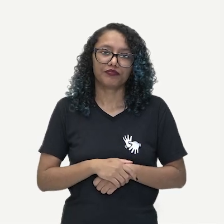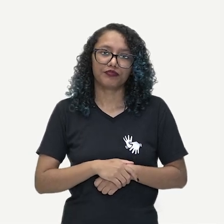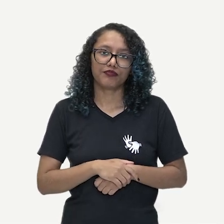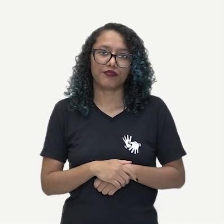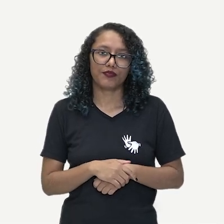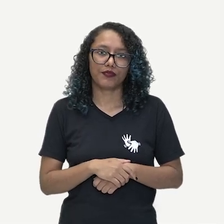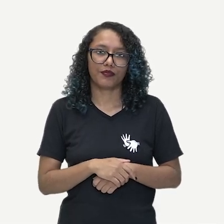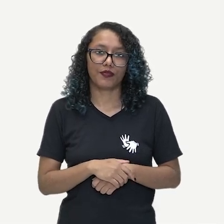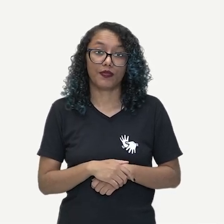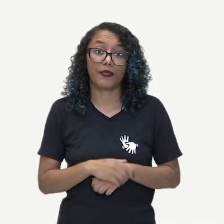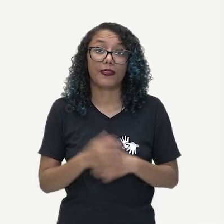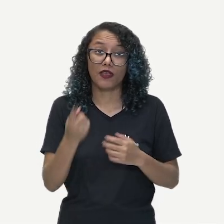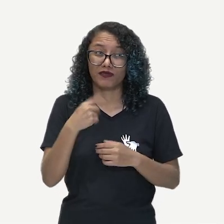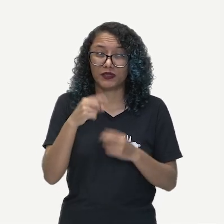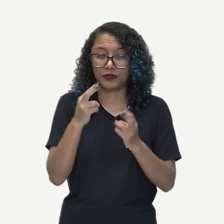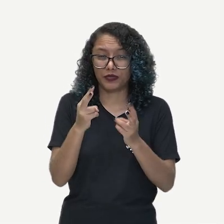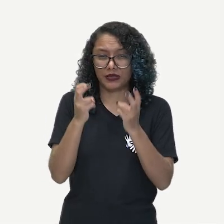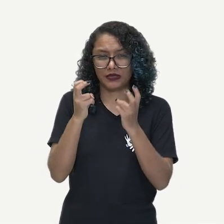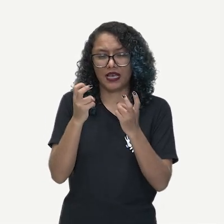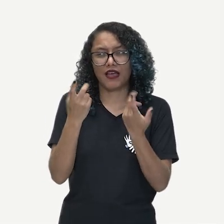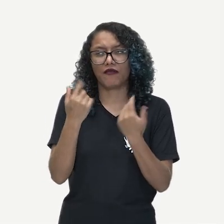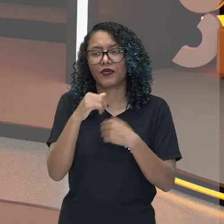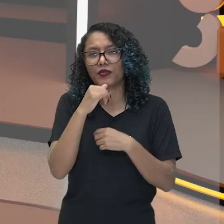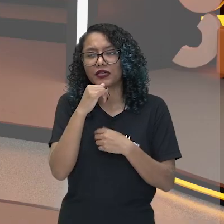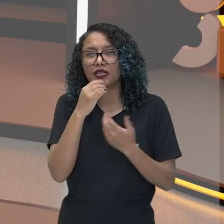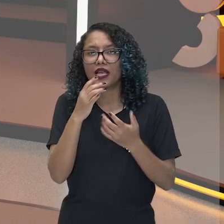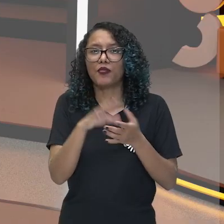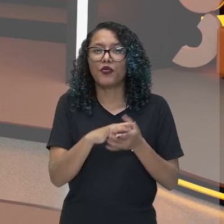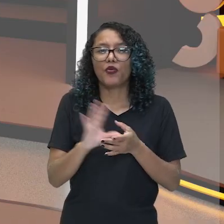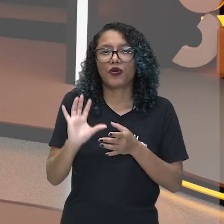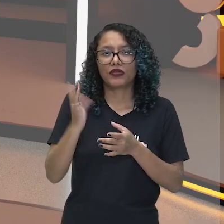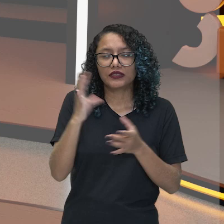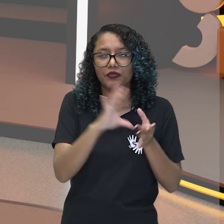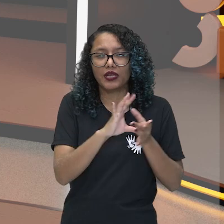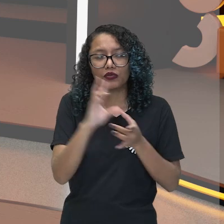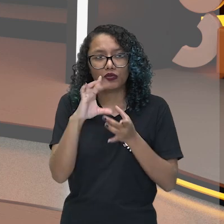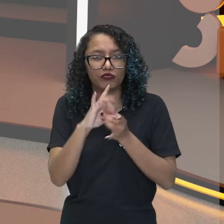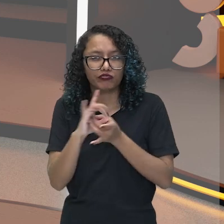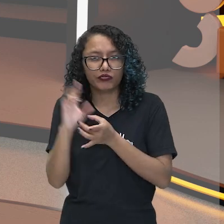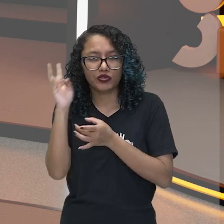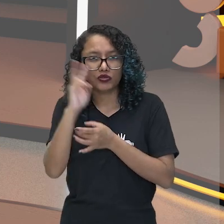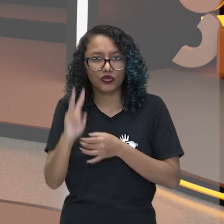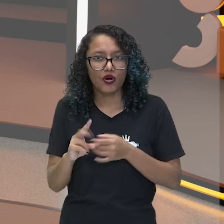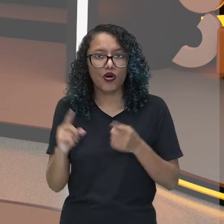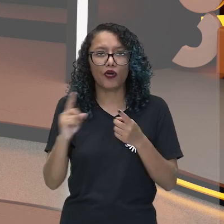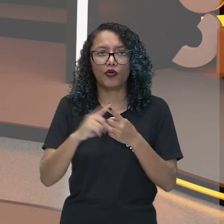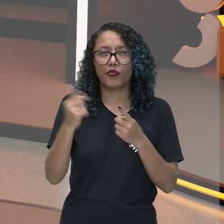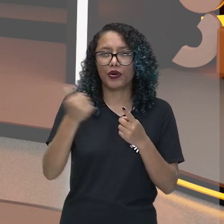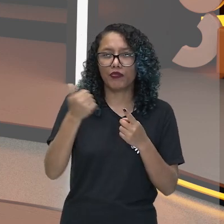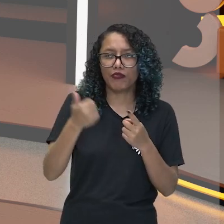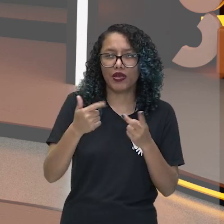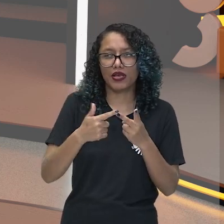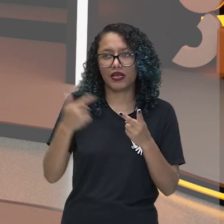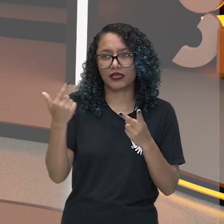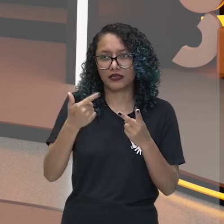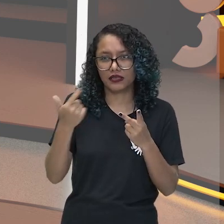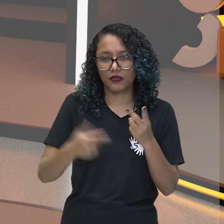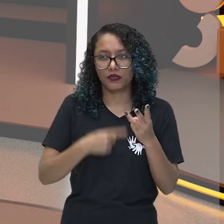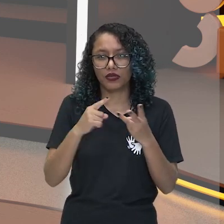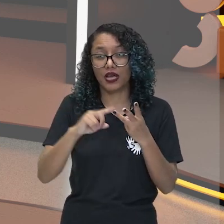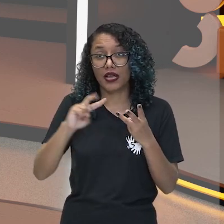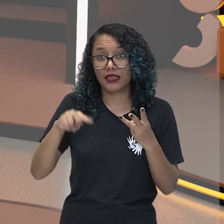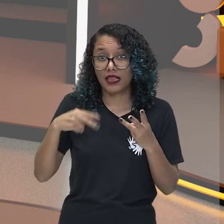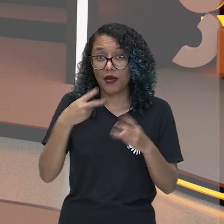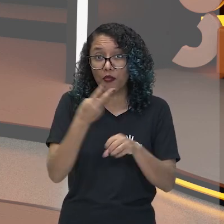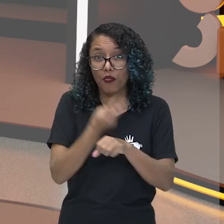esses momentos históricos, Primeira Guerra Mundial, Segunda Guerra Mundial, pós-Segunda Guerra Mundial, mudaram